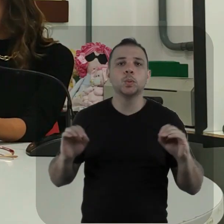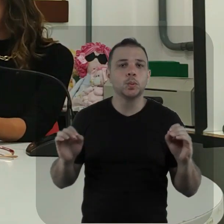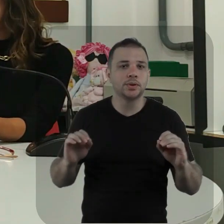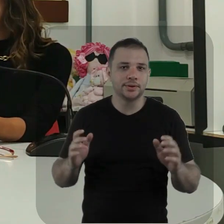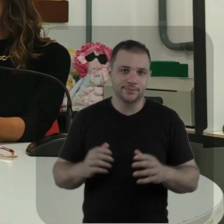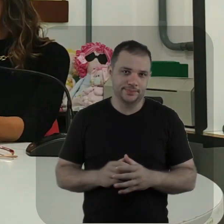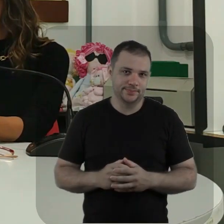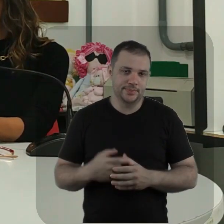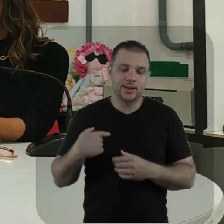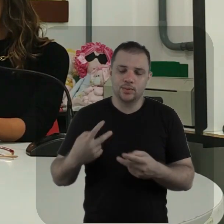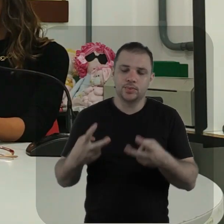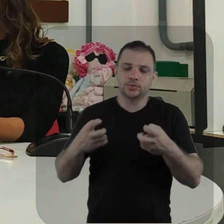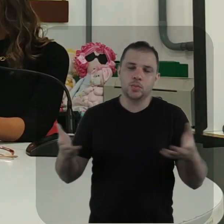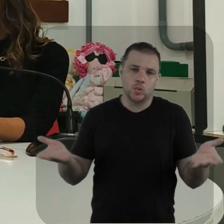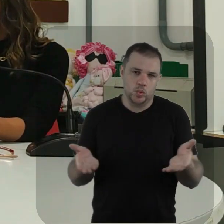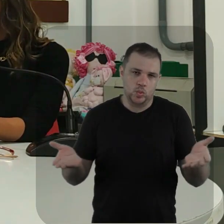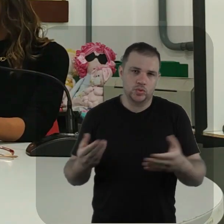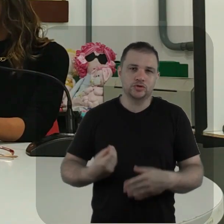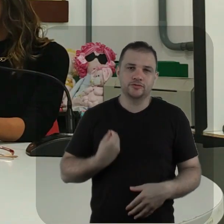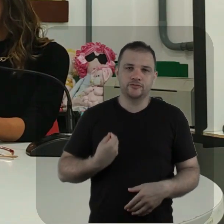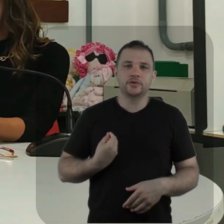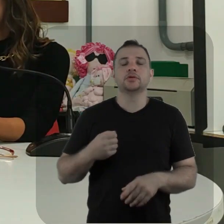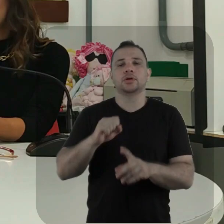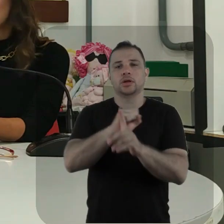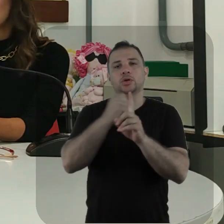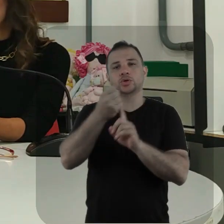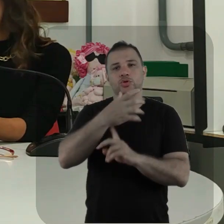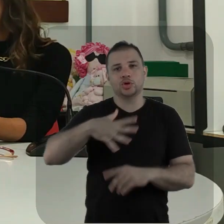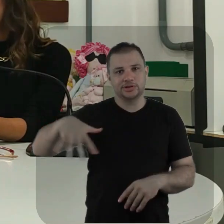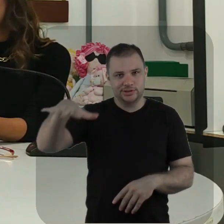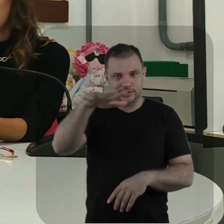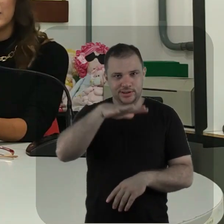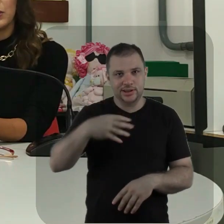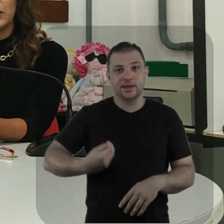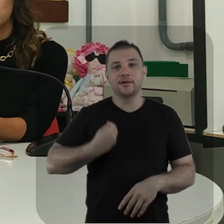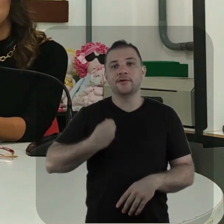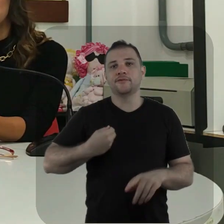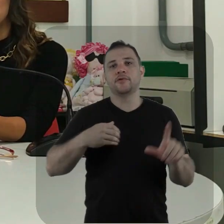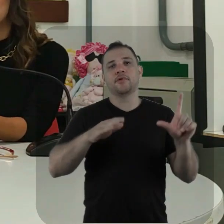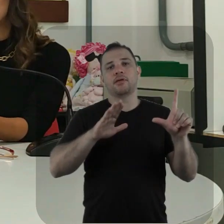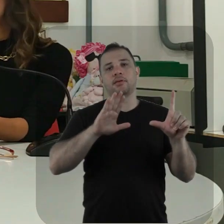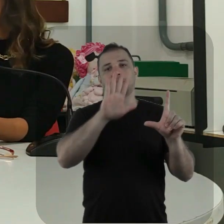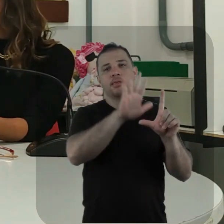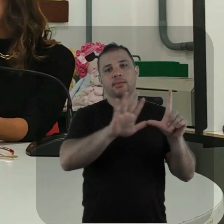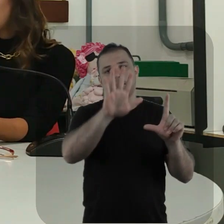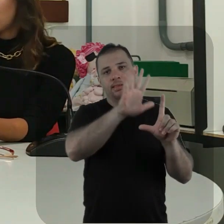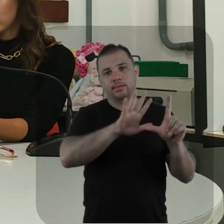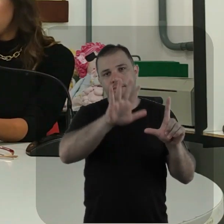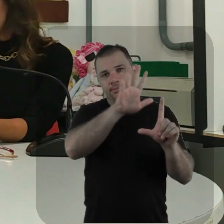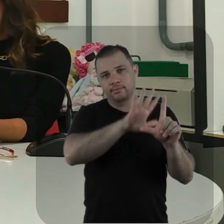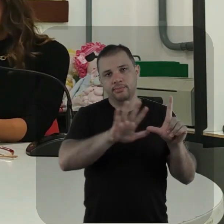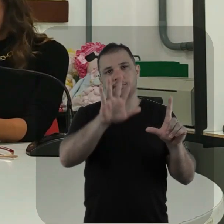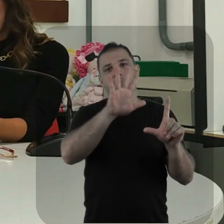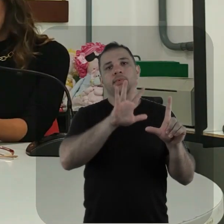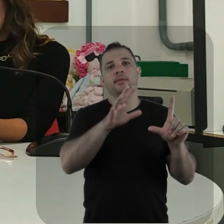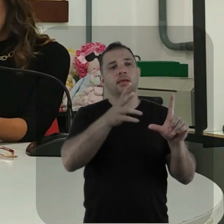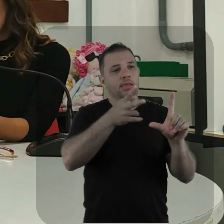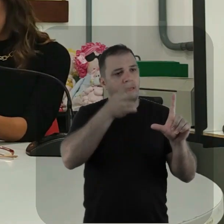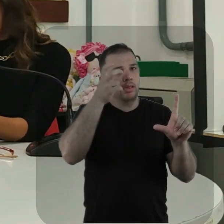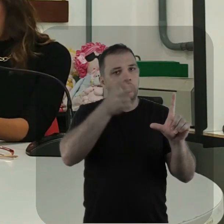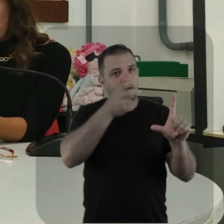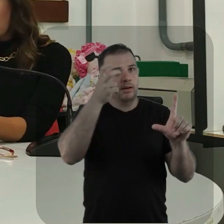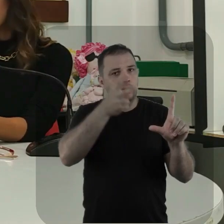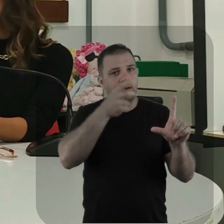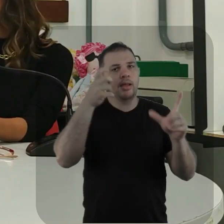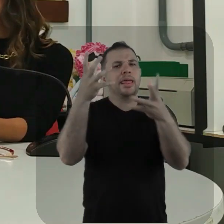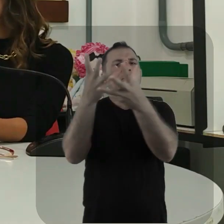sociedade da tela, uma sociedade de consumo, né? A sociedade da liquidez mesmo, onde o tempo vai, a cada